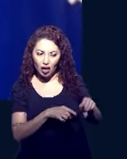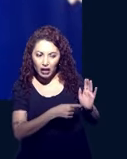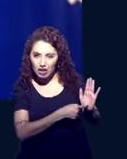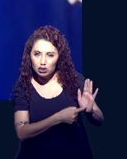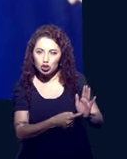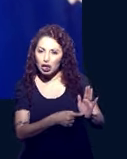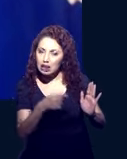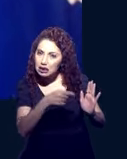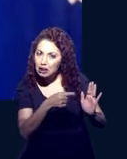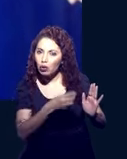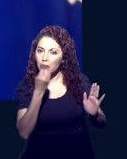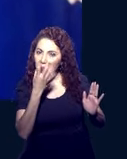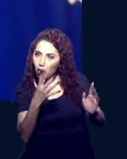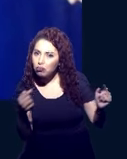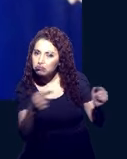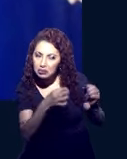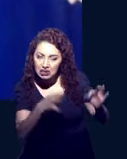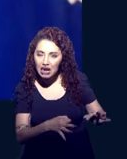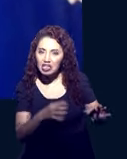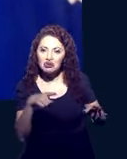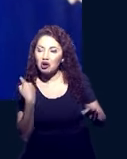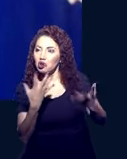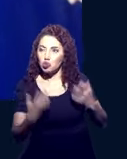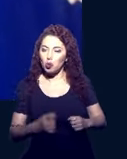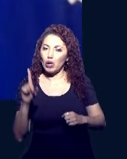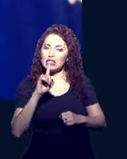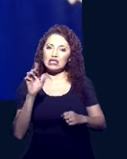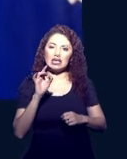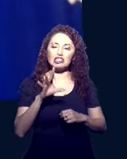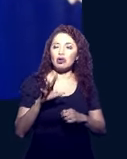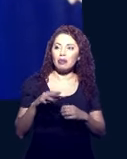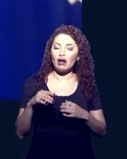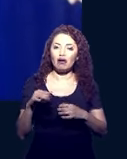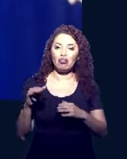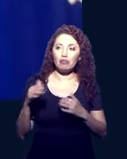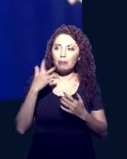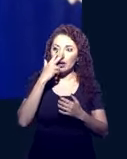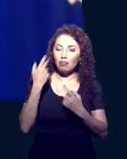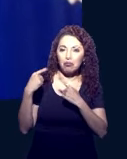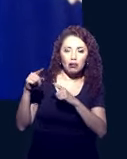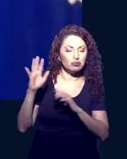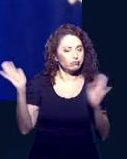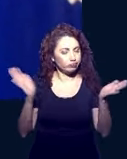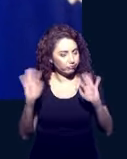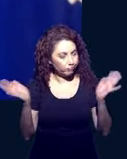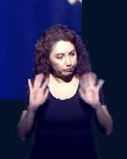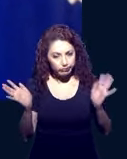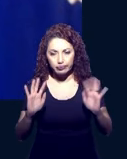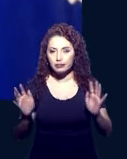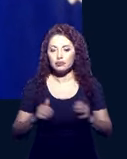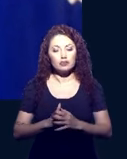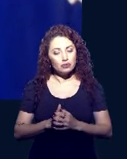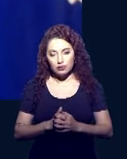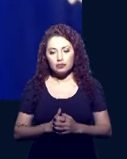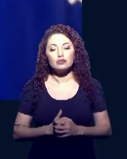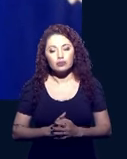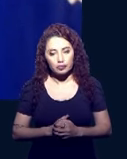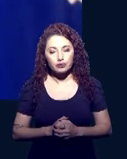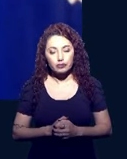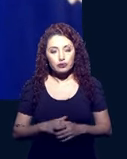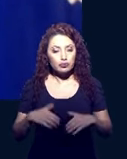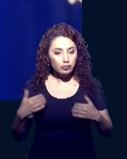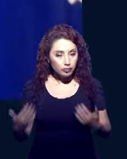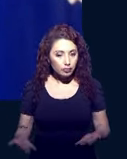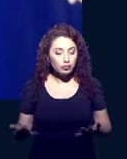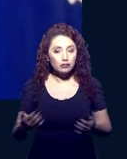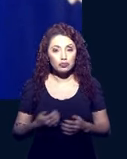fosse legitimamente eh posta e que devesse ser aceita pelo Senado Federal então não há essa hipótese não há